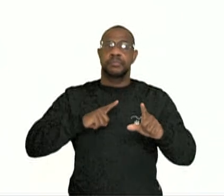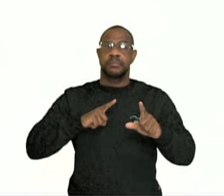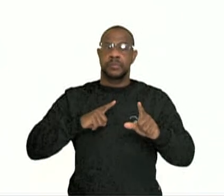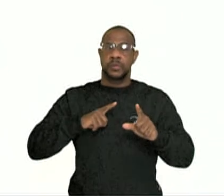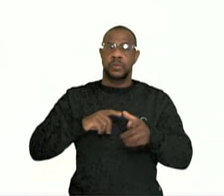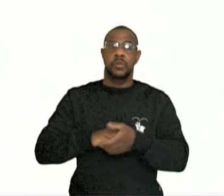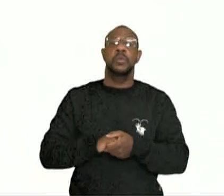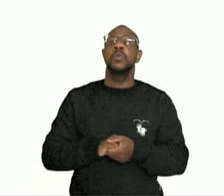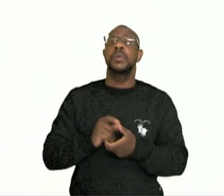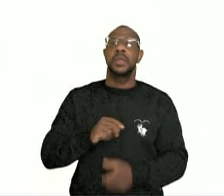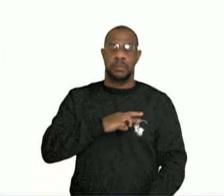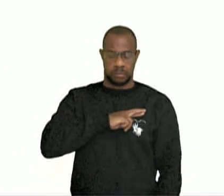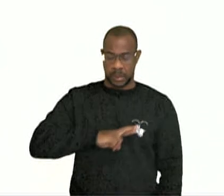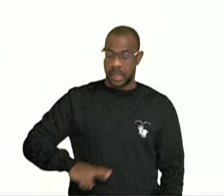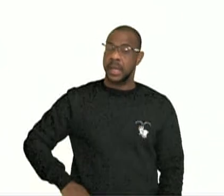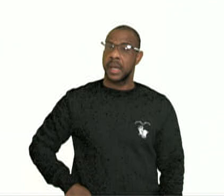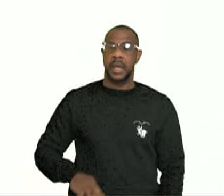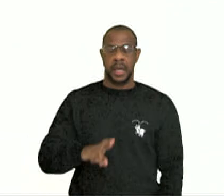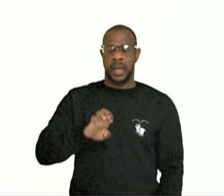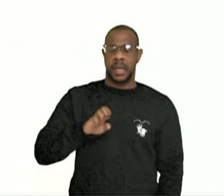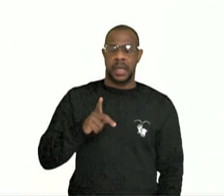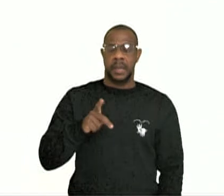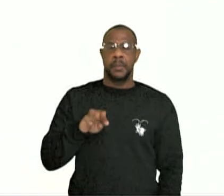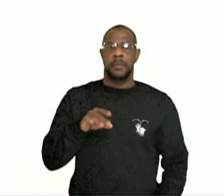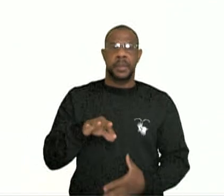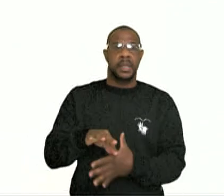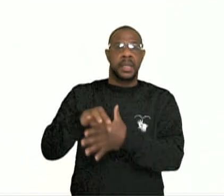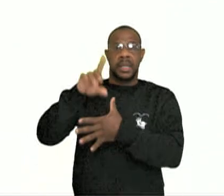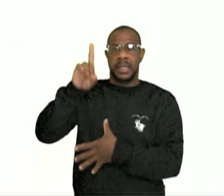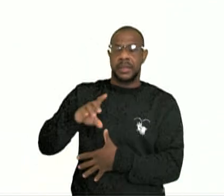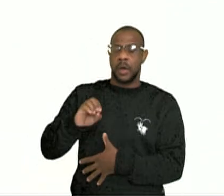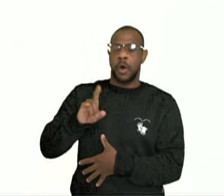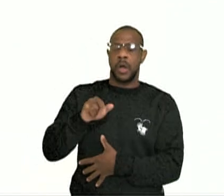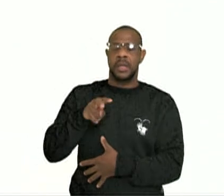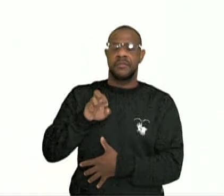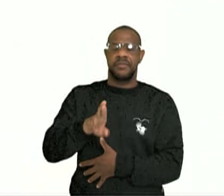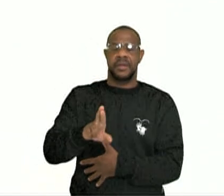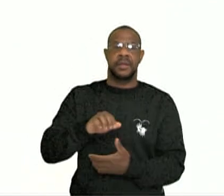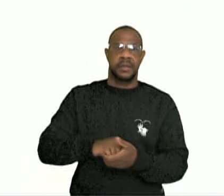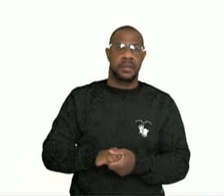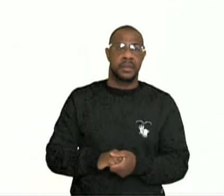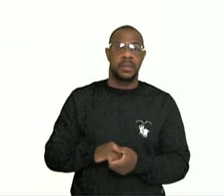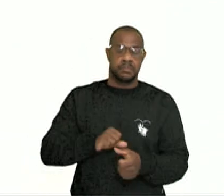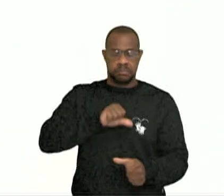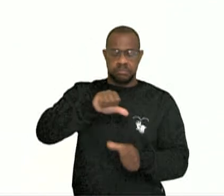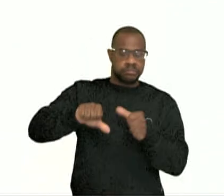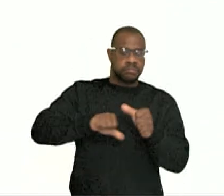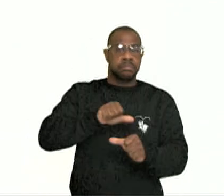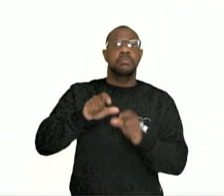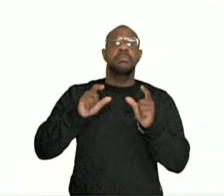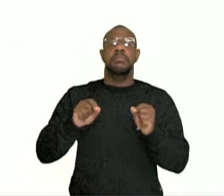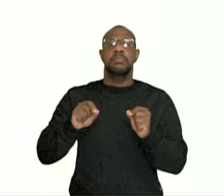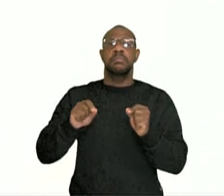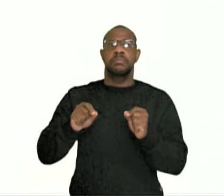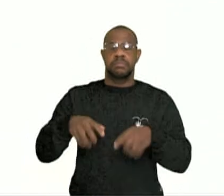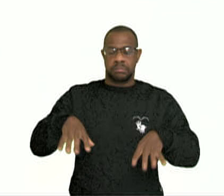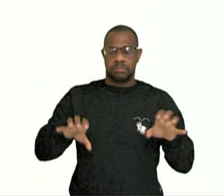república em 1649 sob liderança de Oliver Cromwell, né? A restauração da